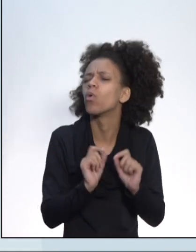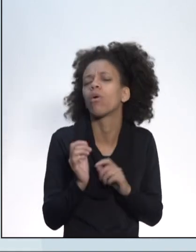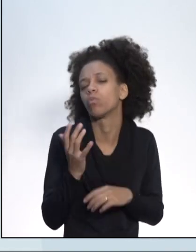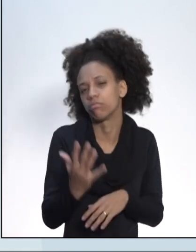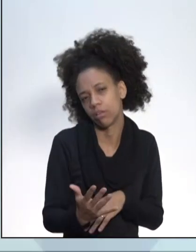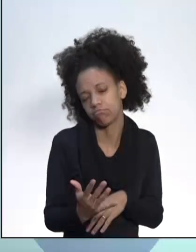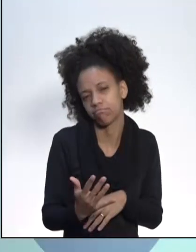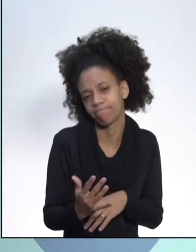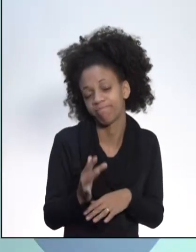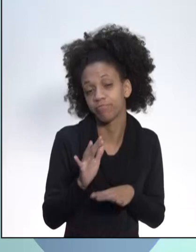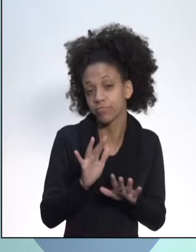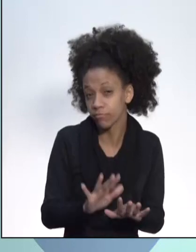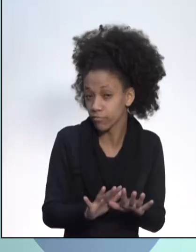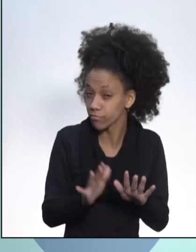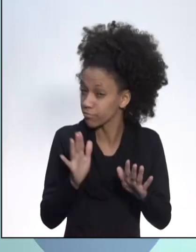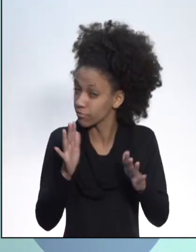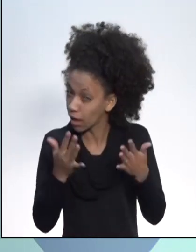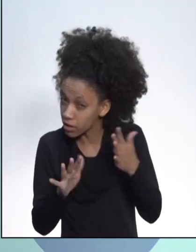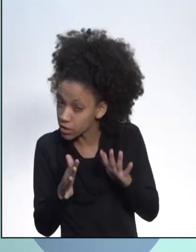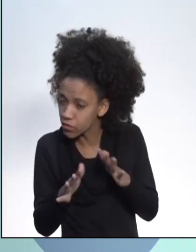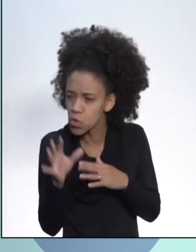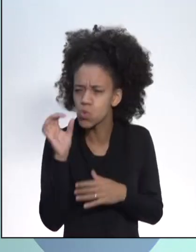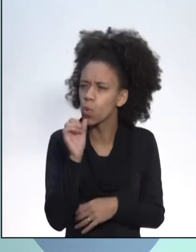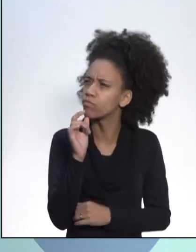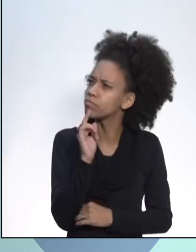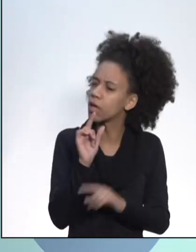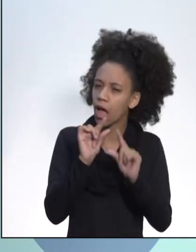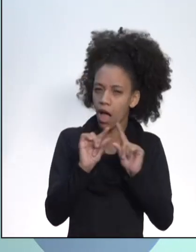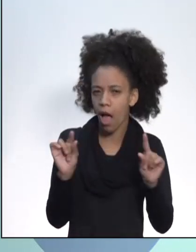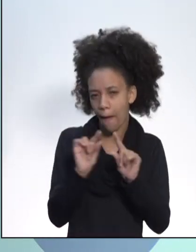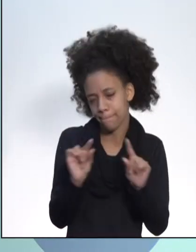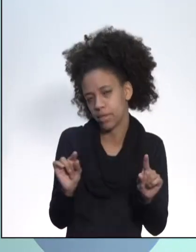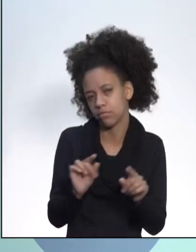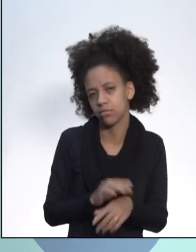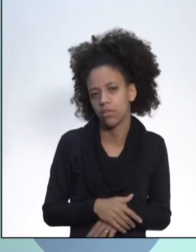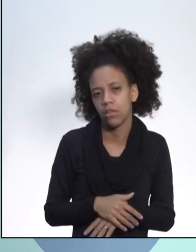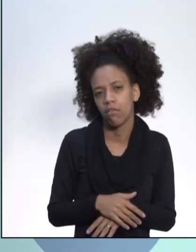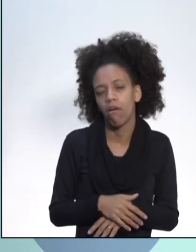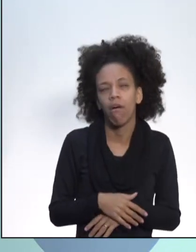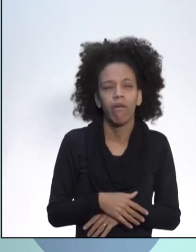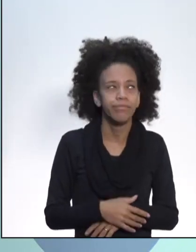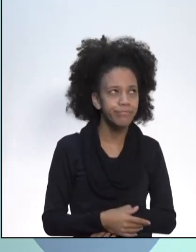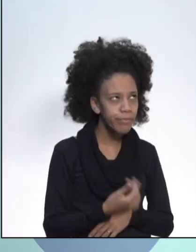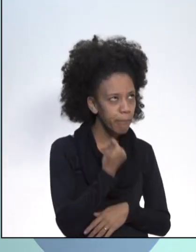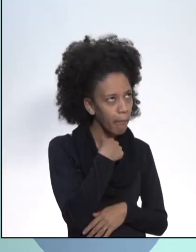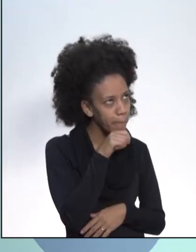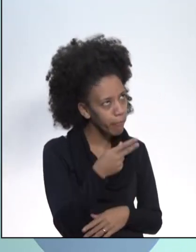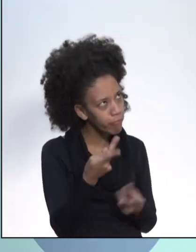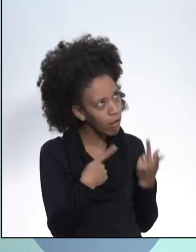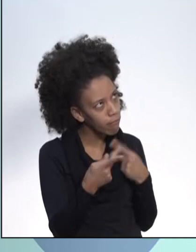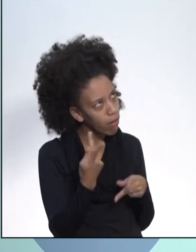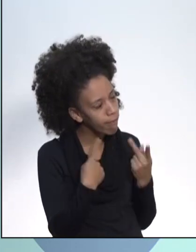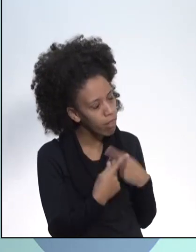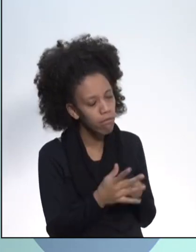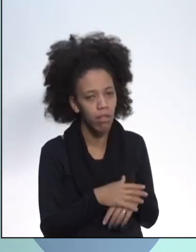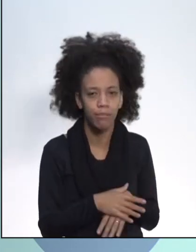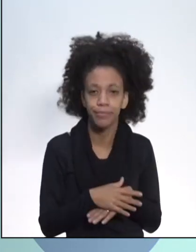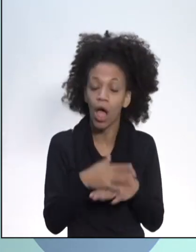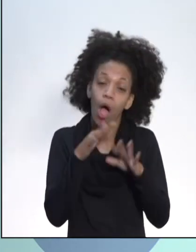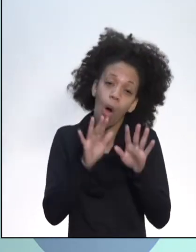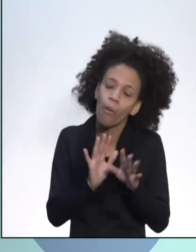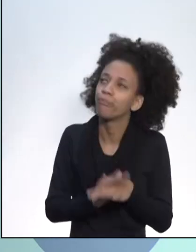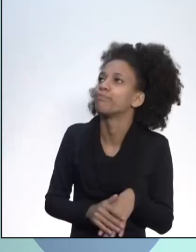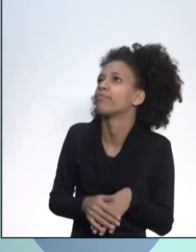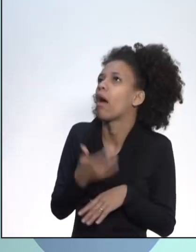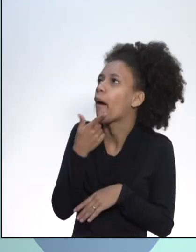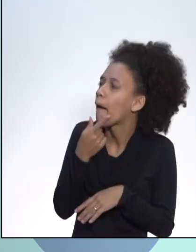Às vezes, a gente ouve essas frases, a nossa mãe fala, uma pessoa que admira a gente fala,